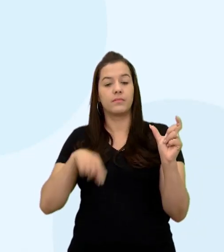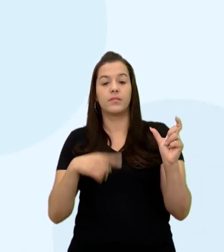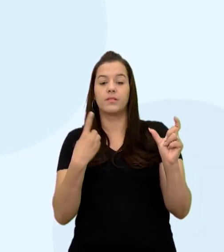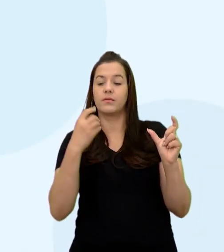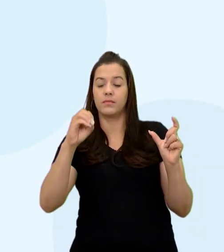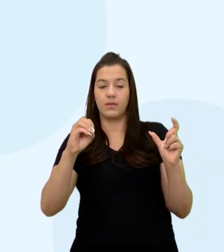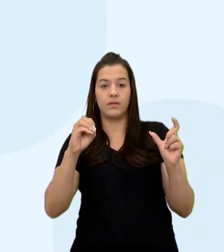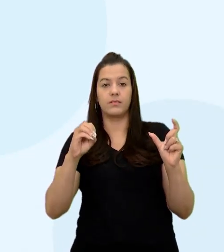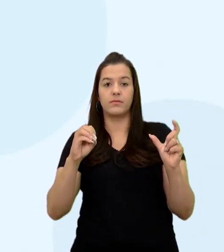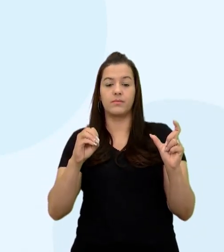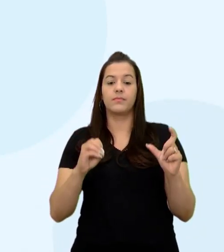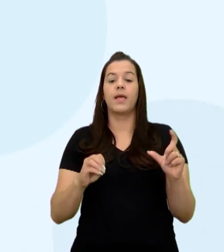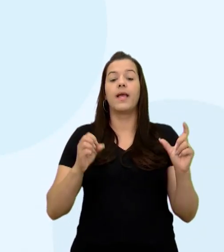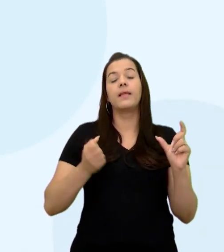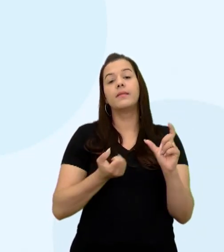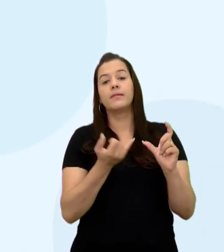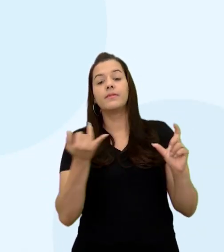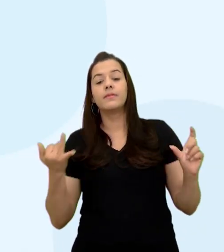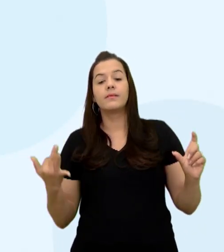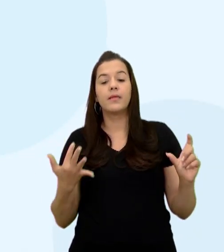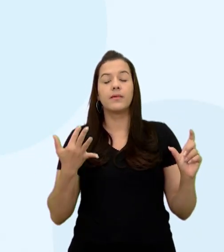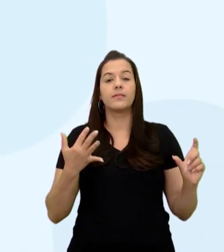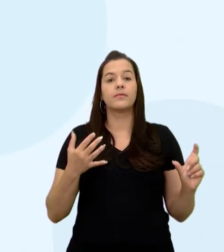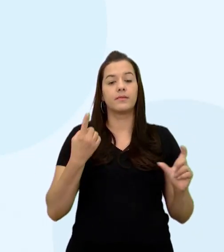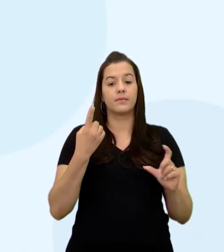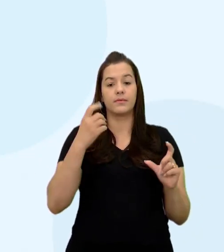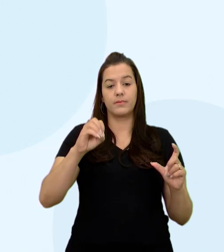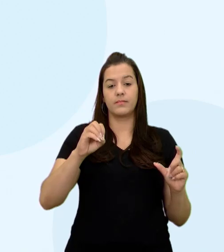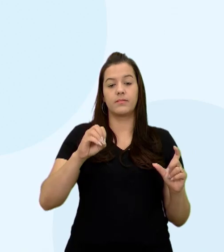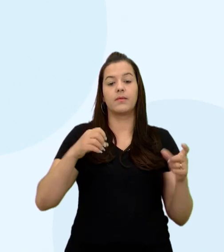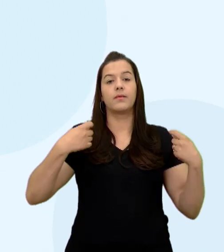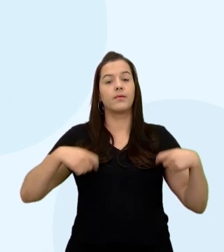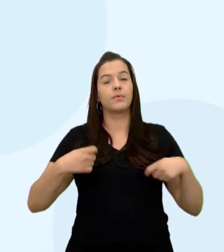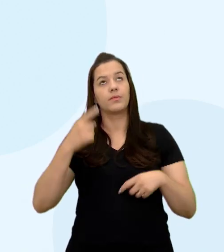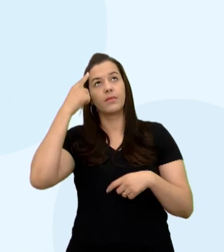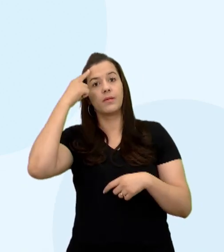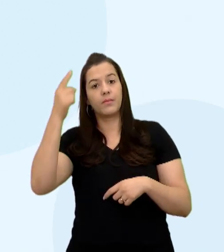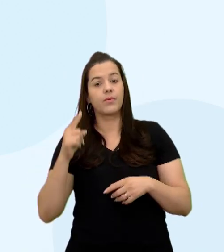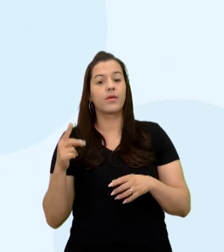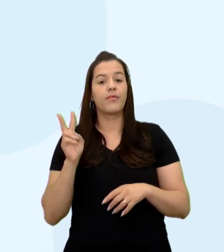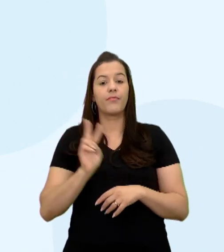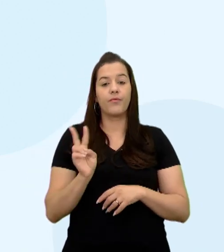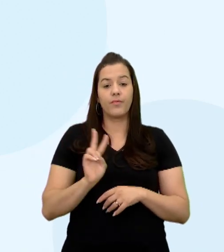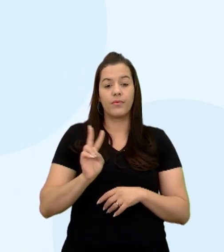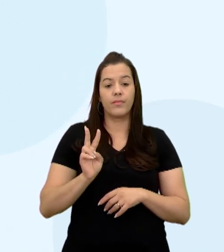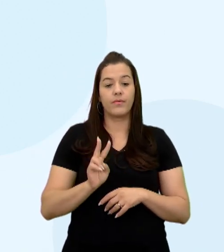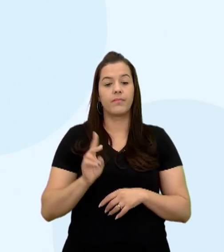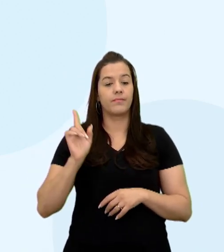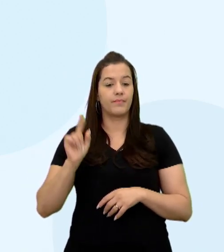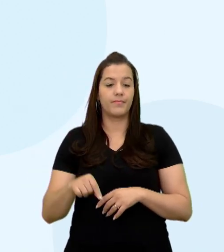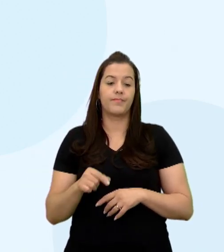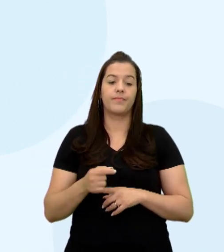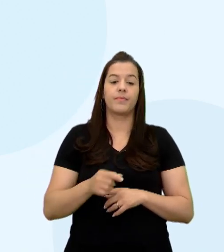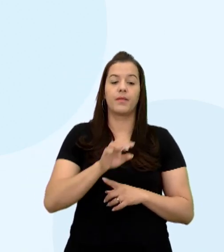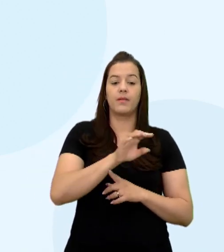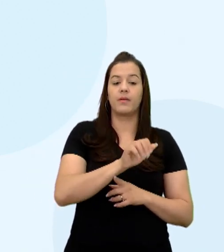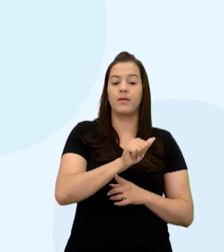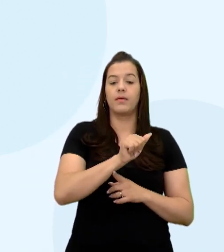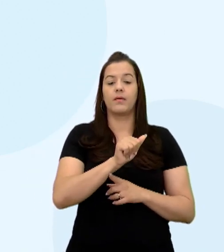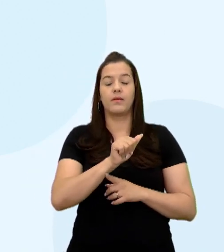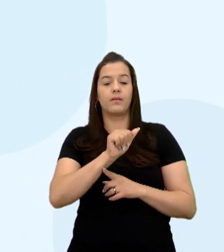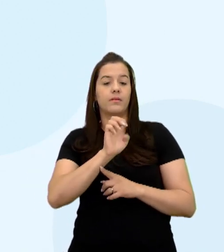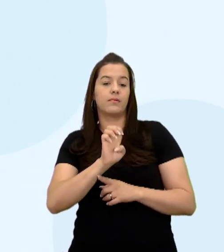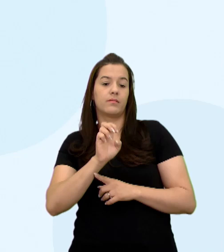Muito bem. Dessas 10 letras, Osmar, eu vou lembrar o que é uma vogal. Vogal, né? Eu sempre falo, né,